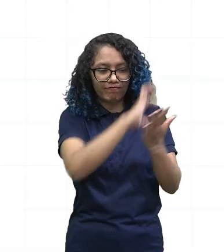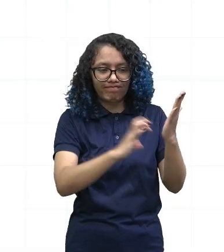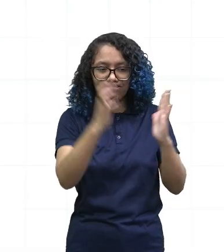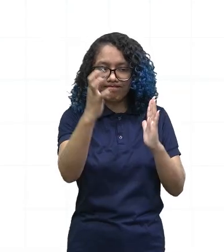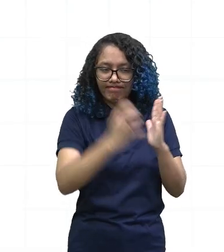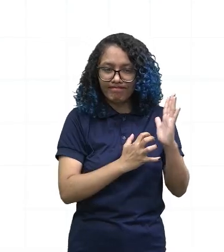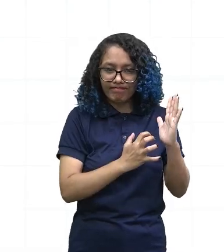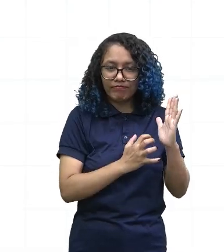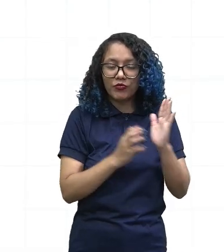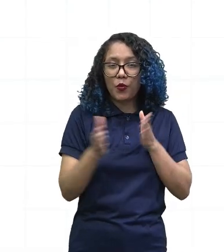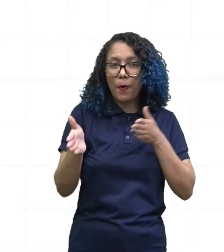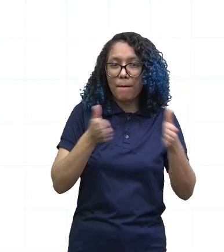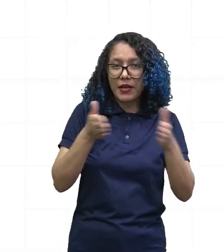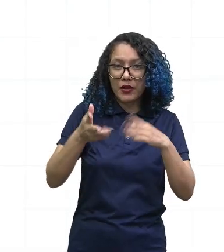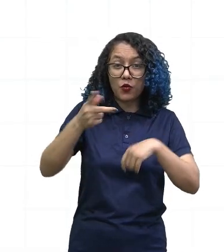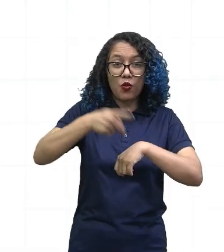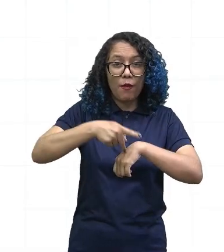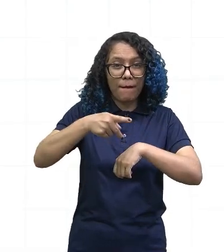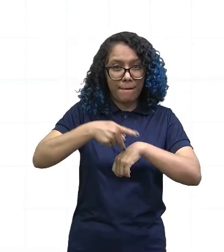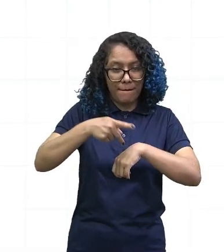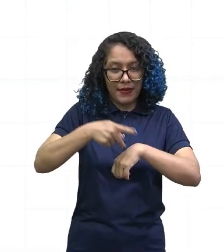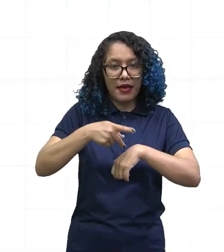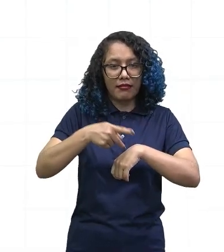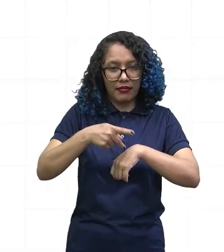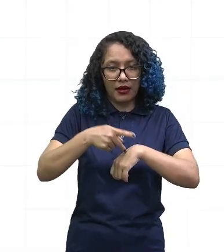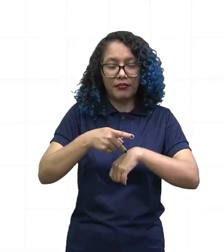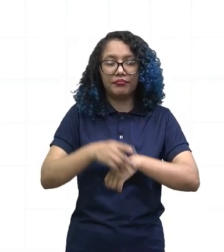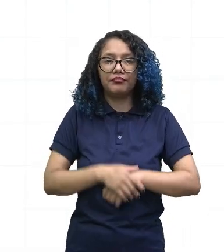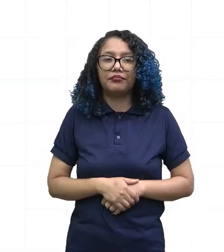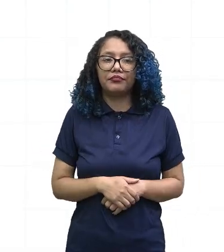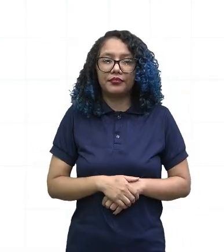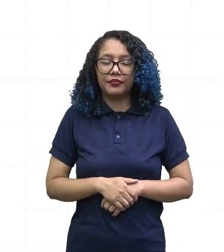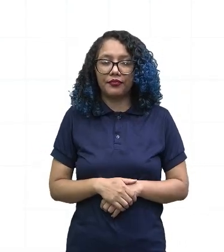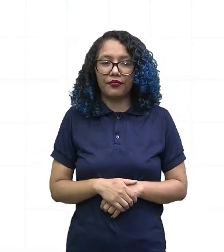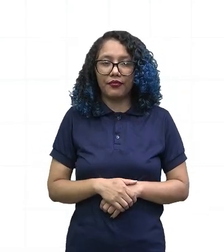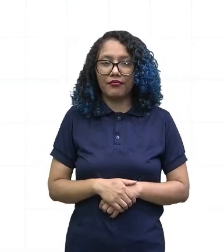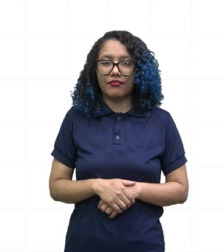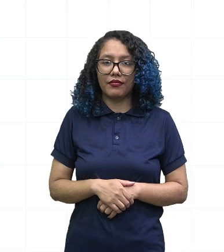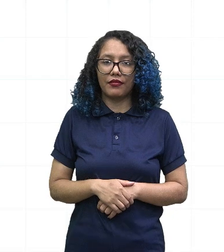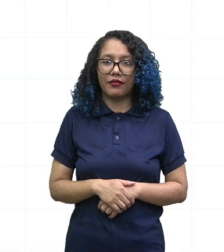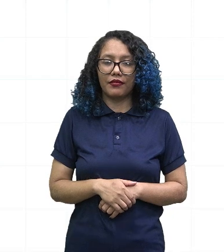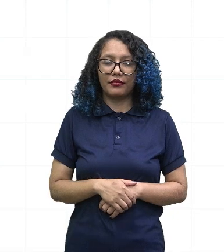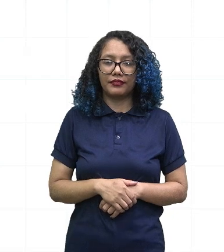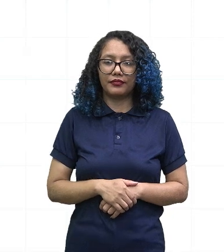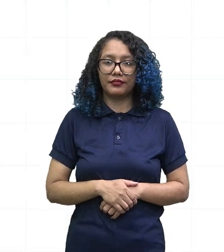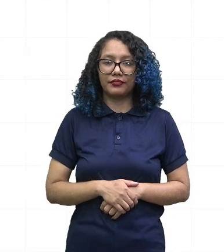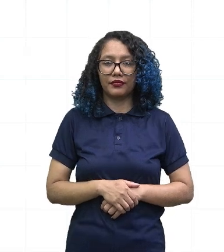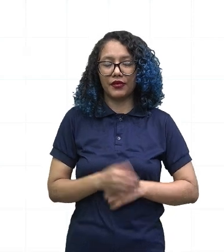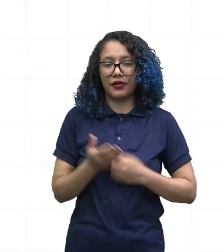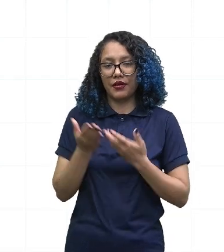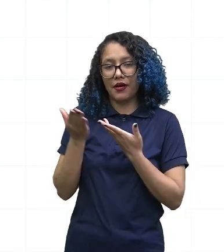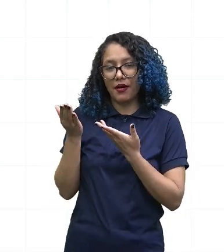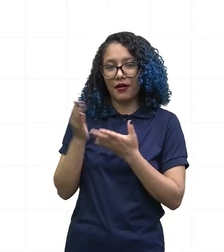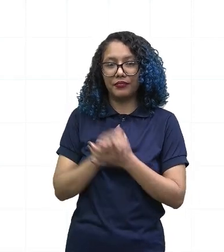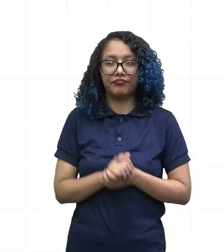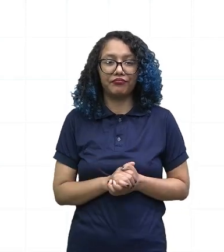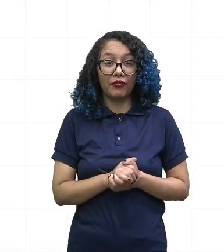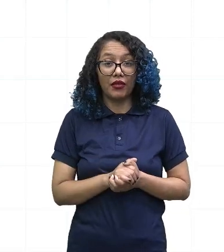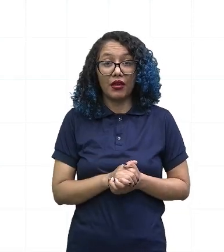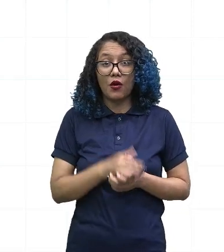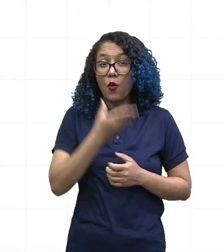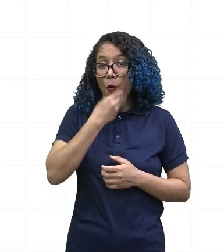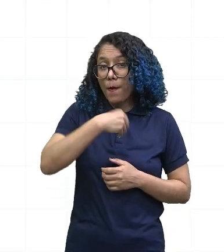período paleolítico superior. Vejam aí como está a filha e o pai, eles